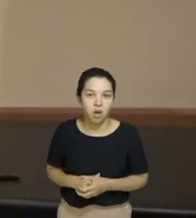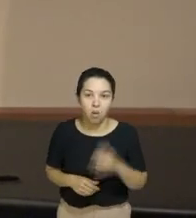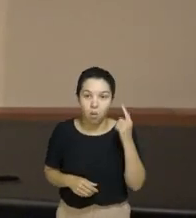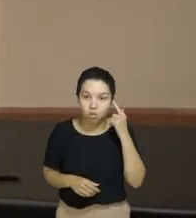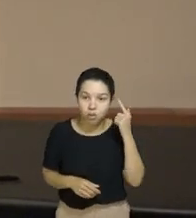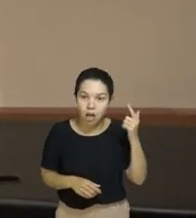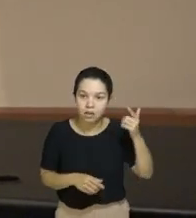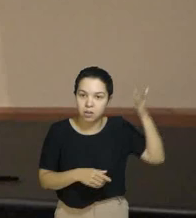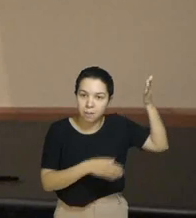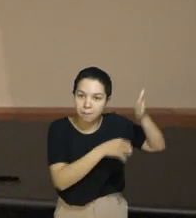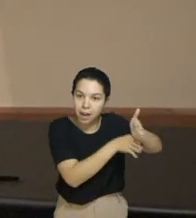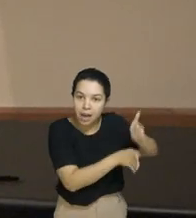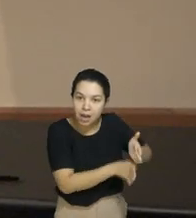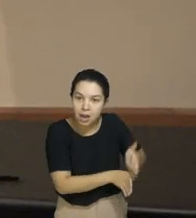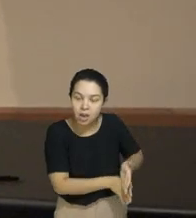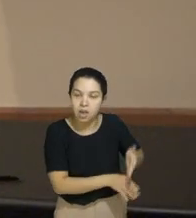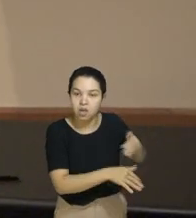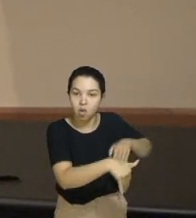parede, para o barulho da rua.